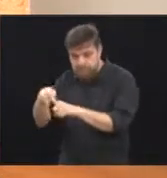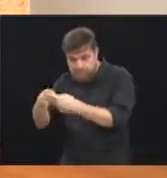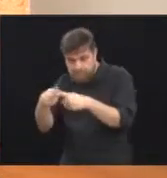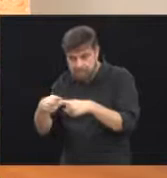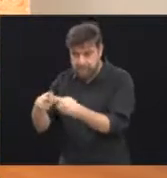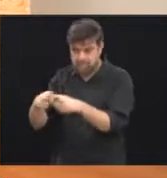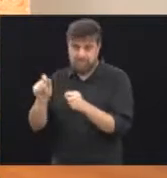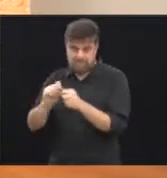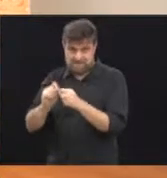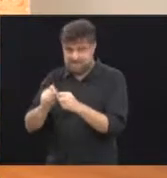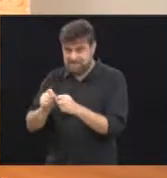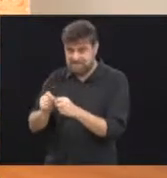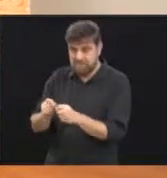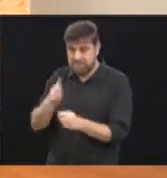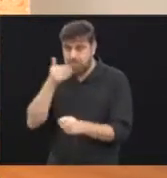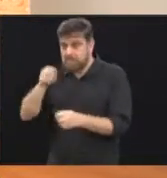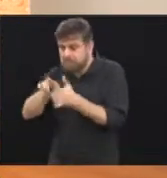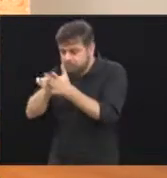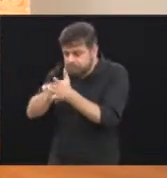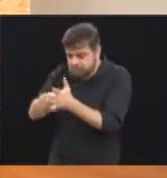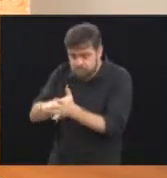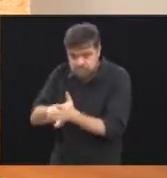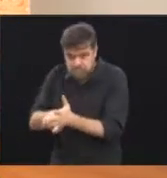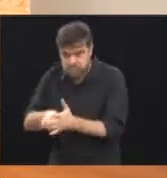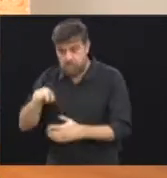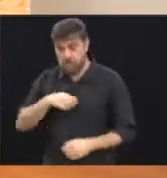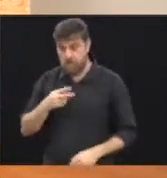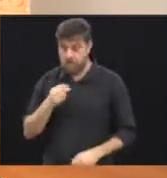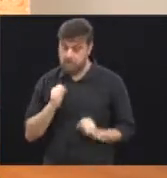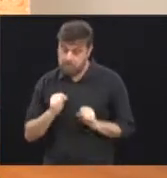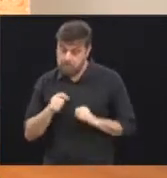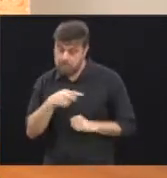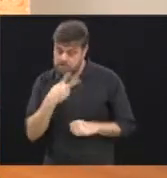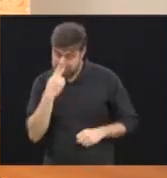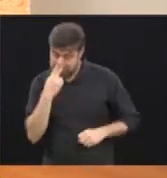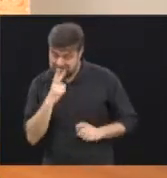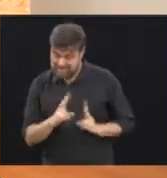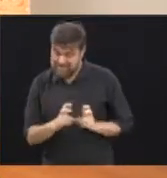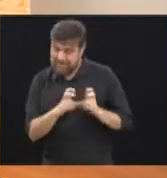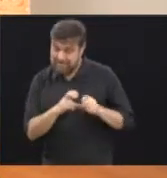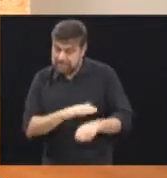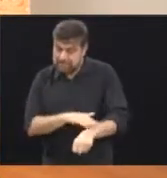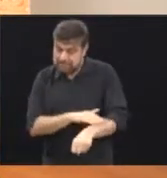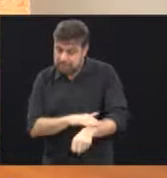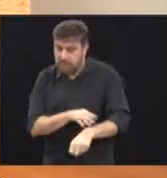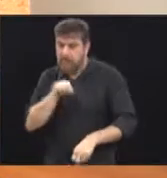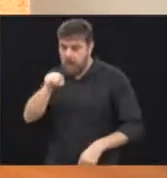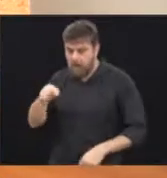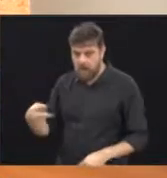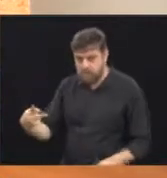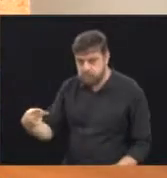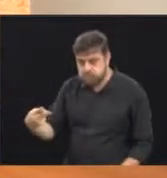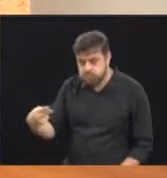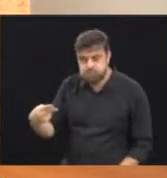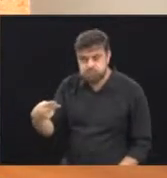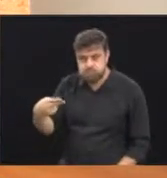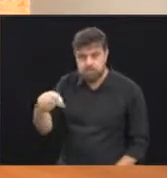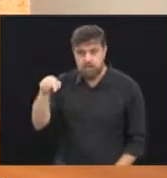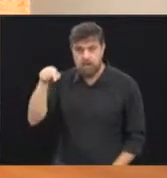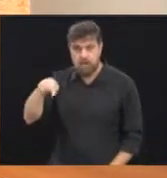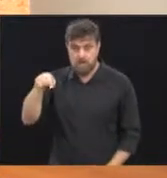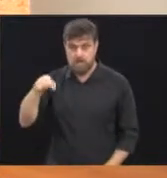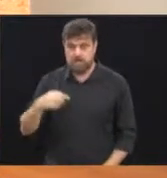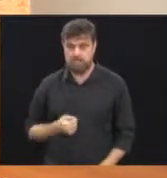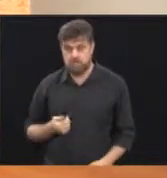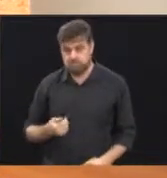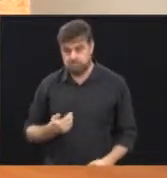algum retalho, alguma cirurgia oncológica da pele mais extensa, certamente ele vai nos